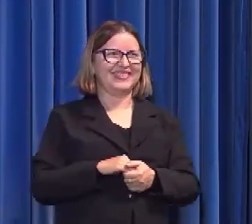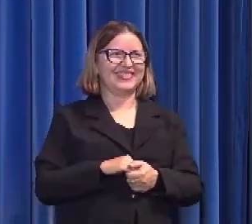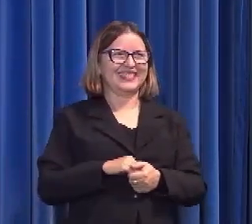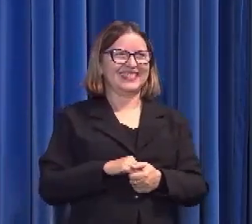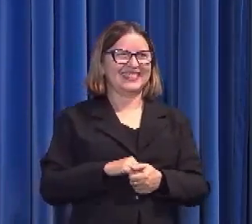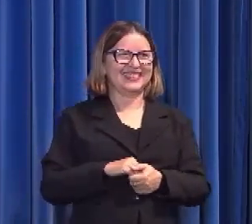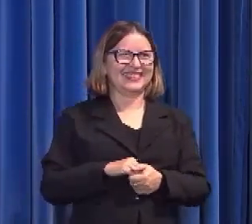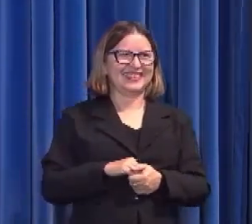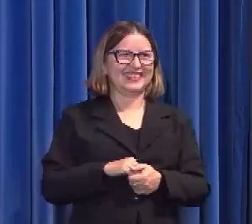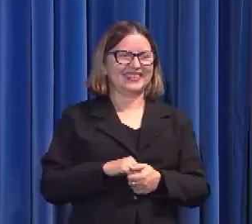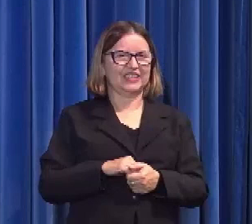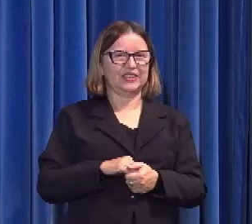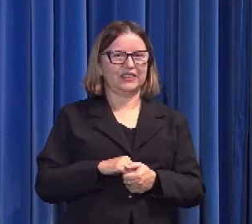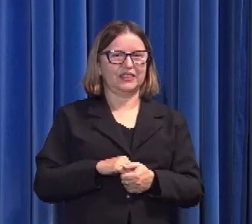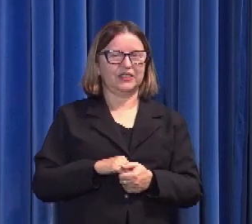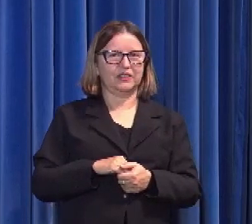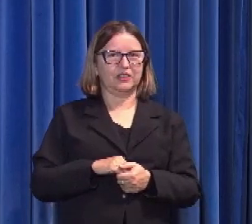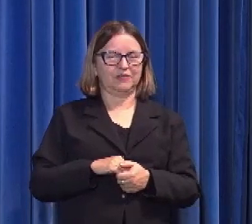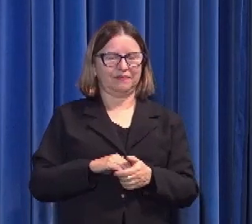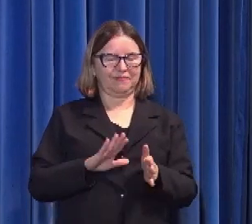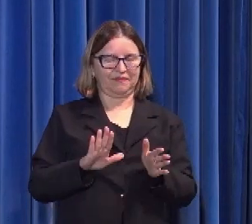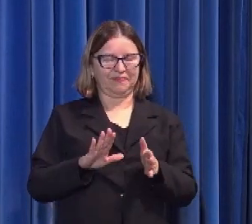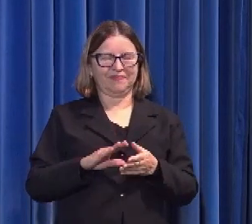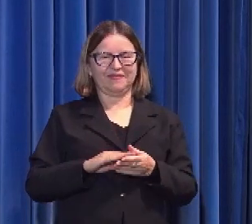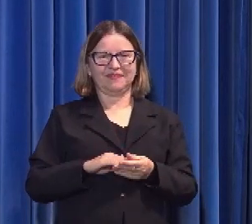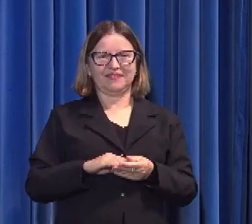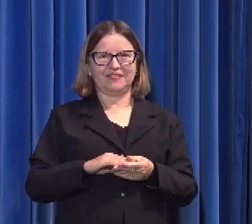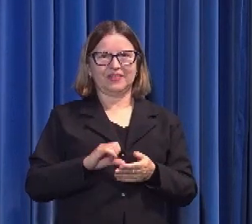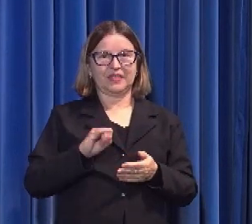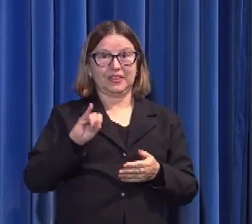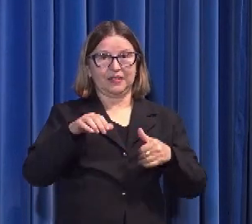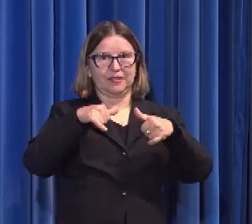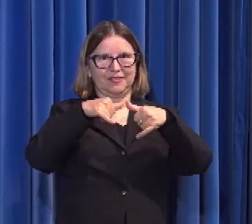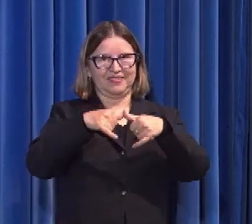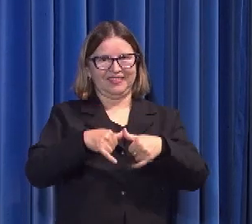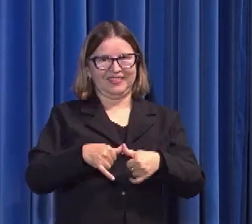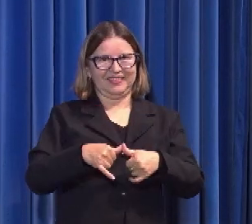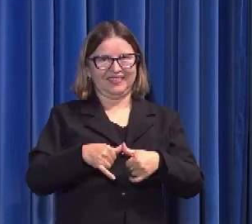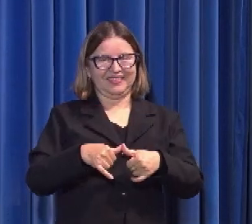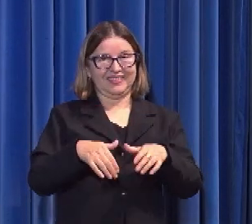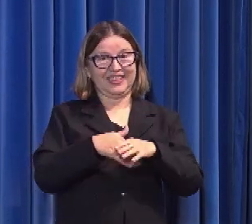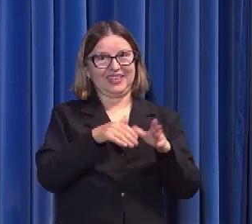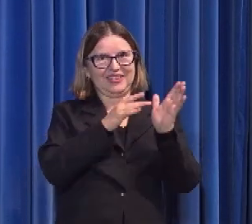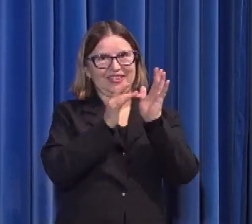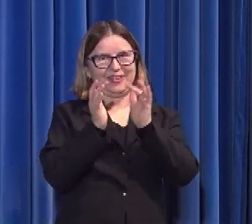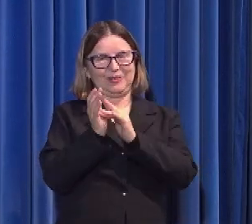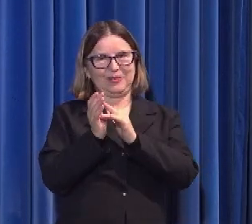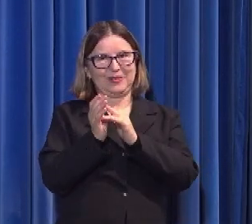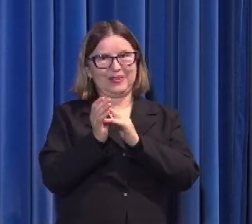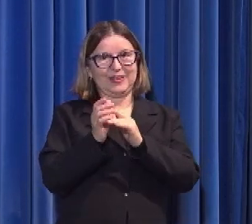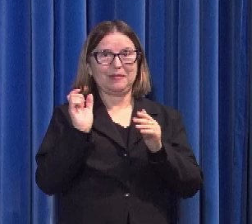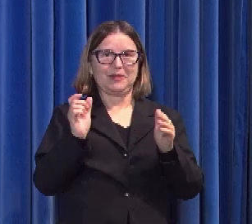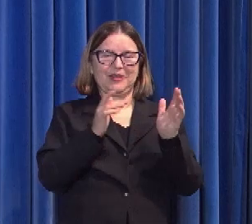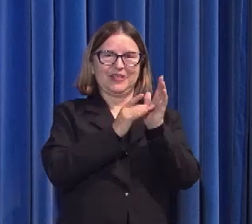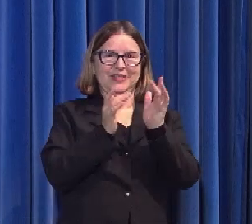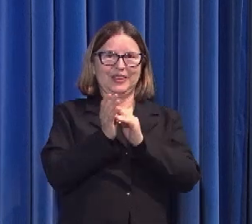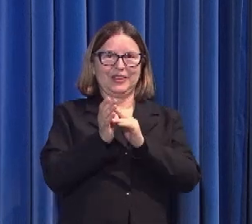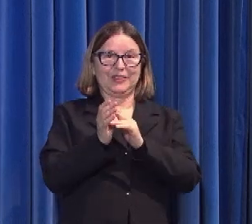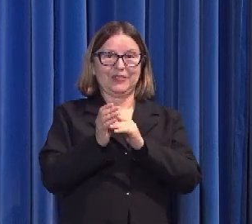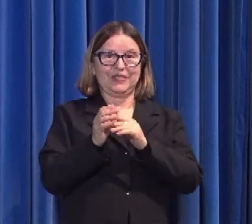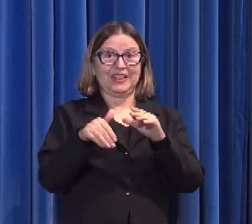deixar o zíper a gente volta se permanecerdes em mim e as minhas palavras permanecerem